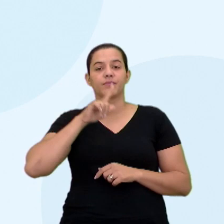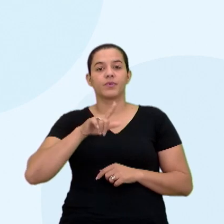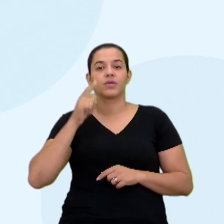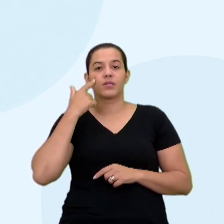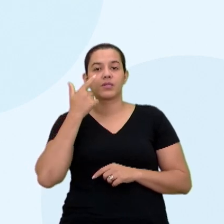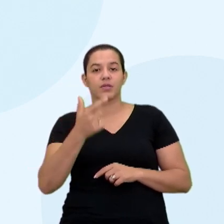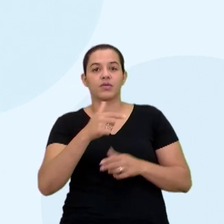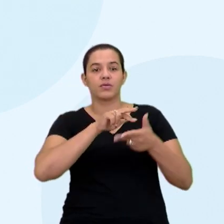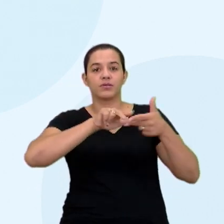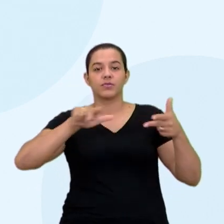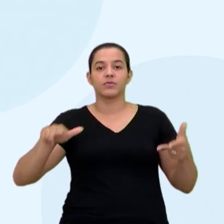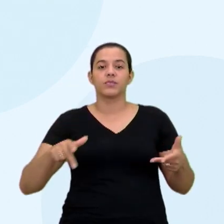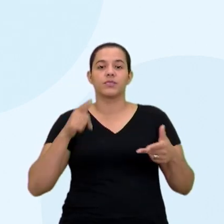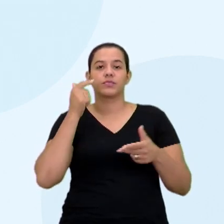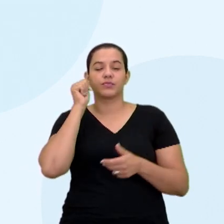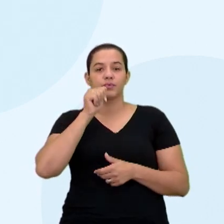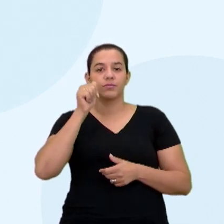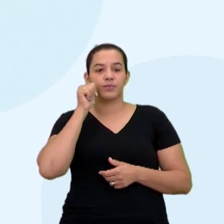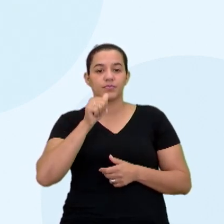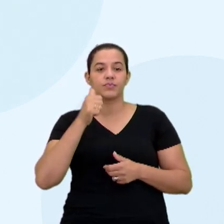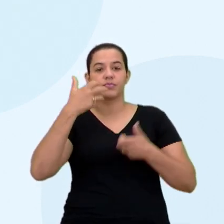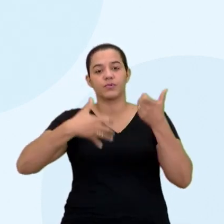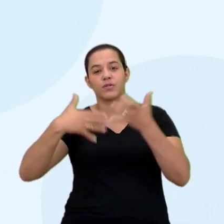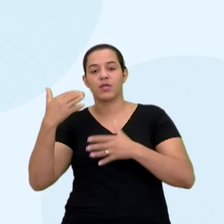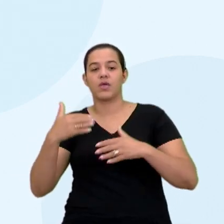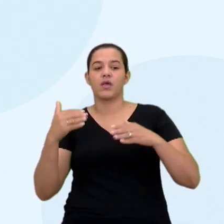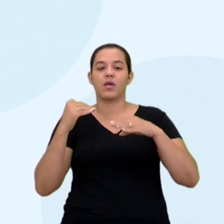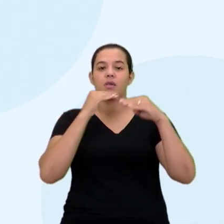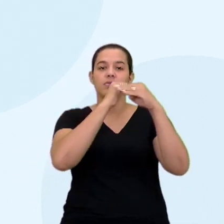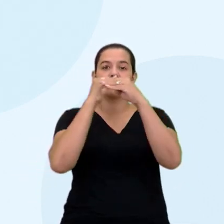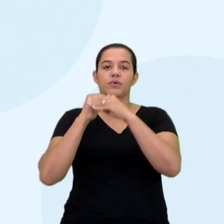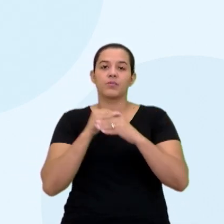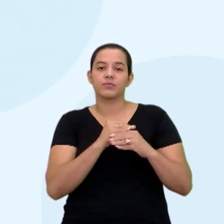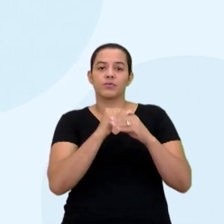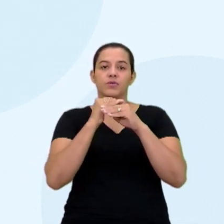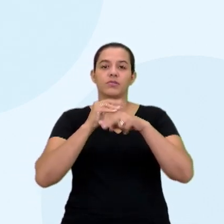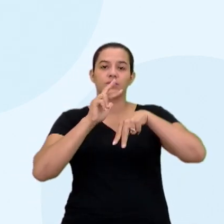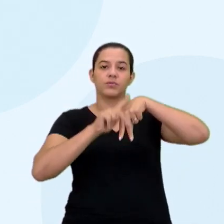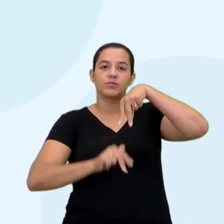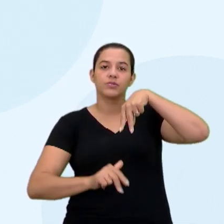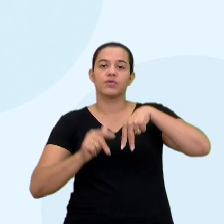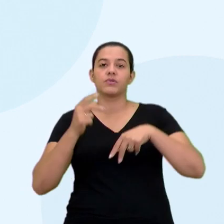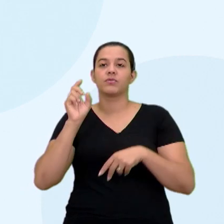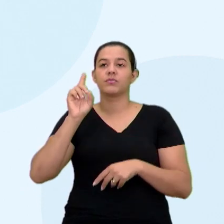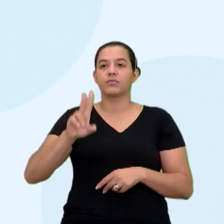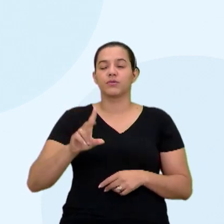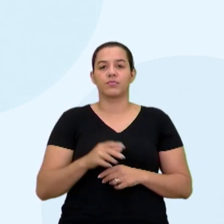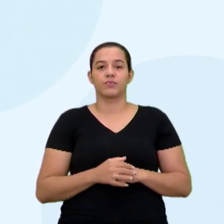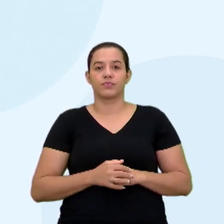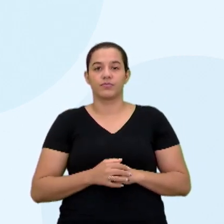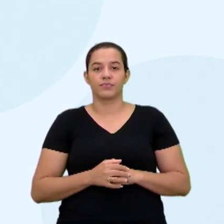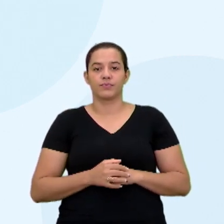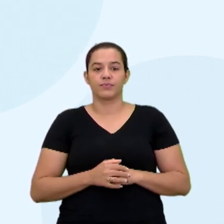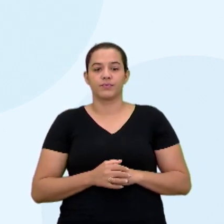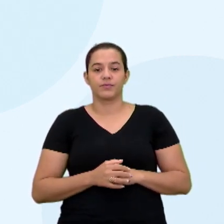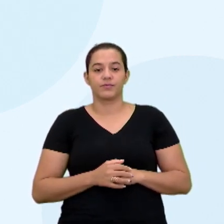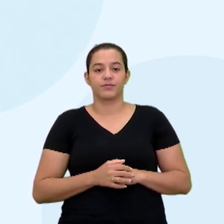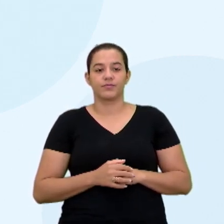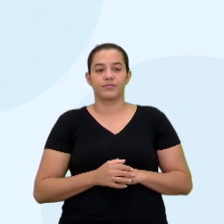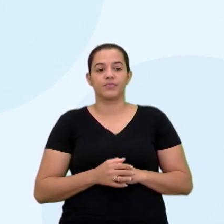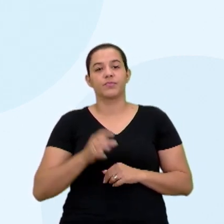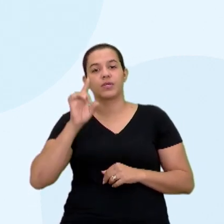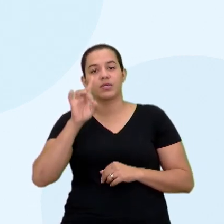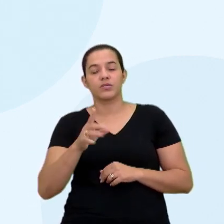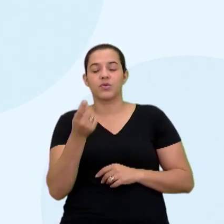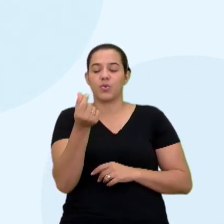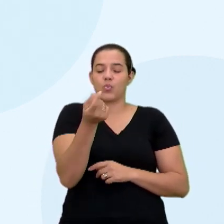mulheres não é uma articulação em prol de uma igualdade de gênero, é uma articulação em prol de um negócio, né? Só que é um negócio que